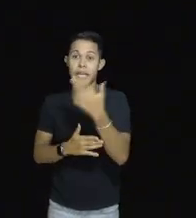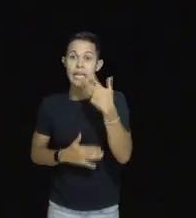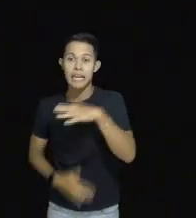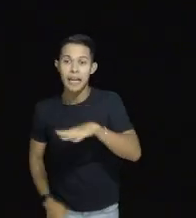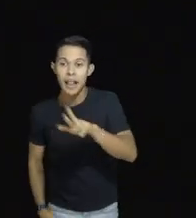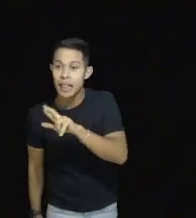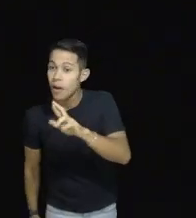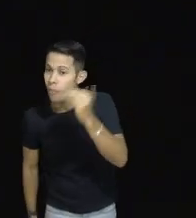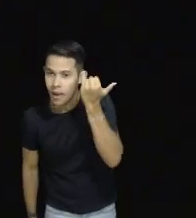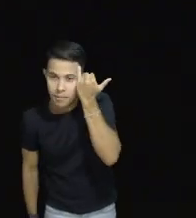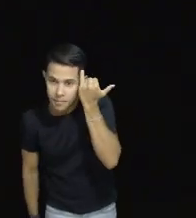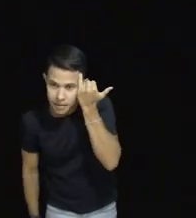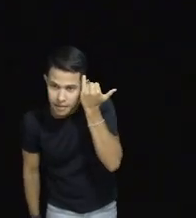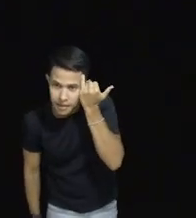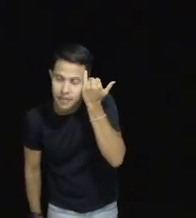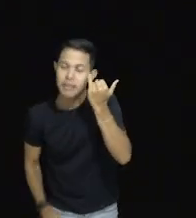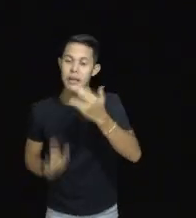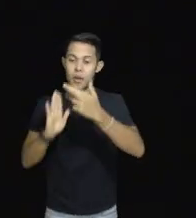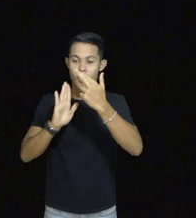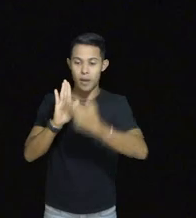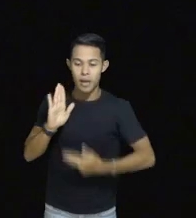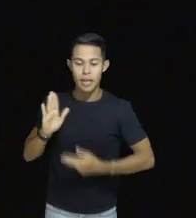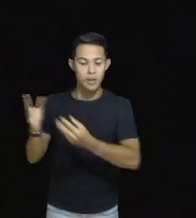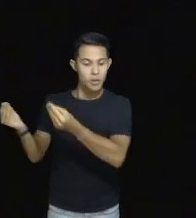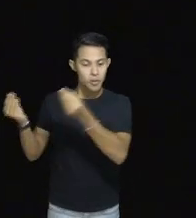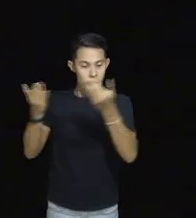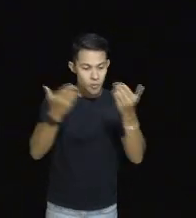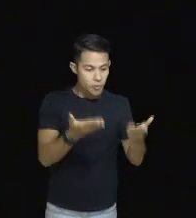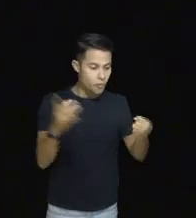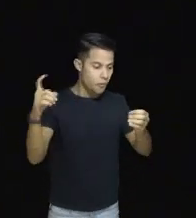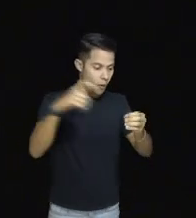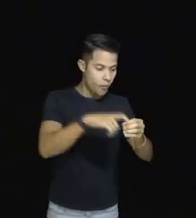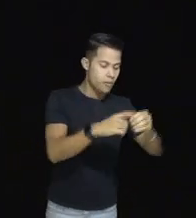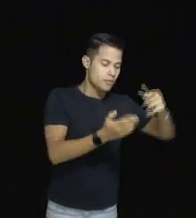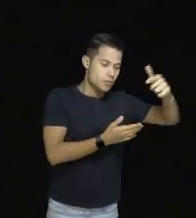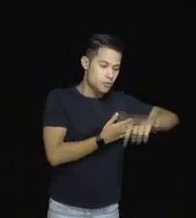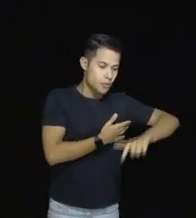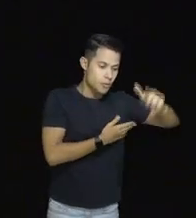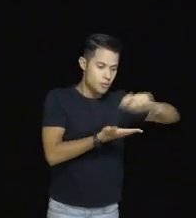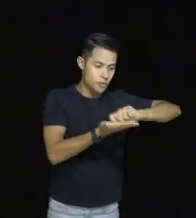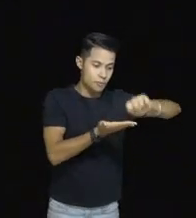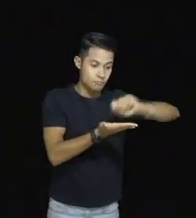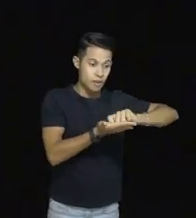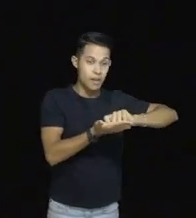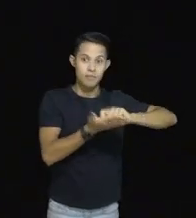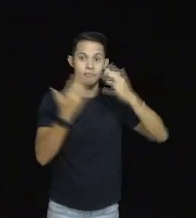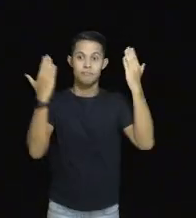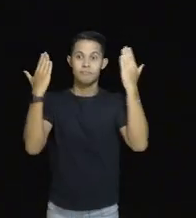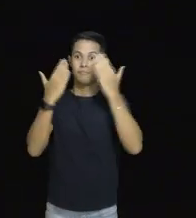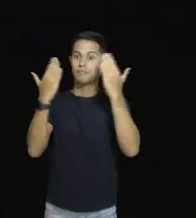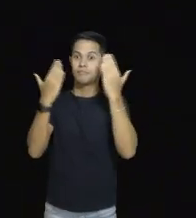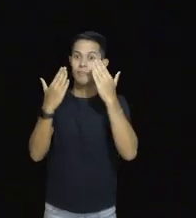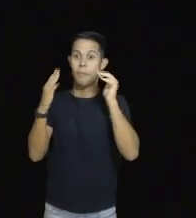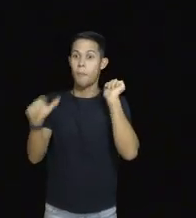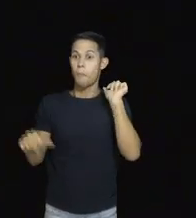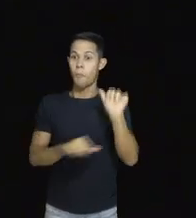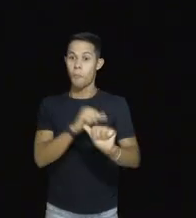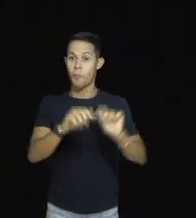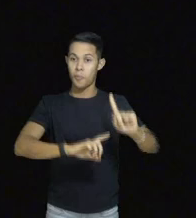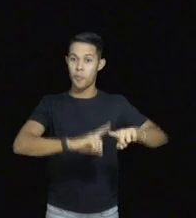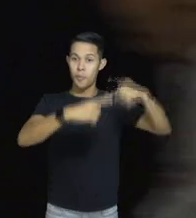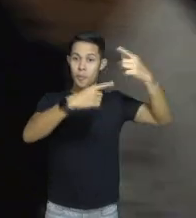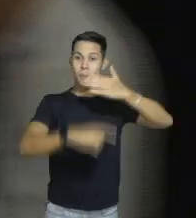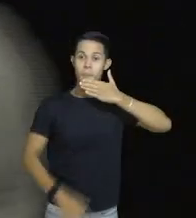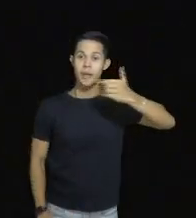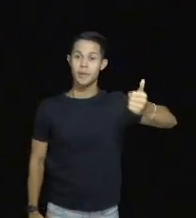gente vai devolvendo o relatório para refazer, então, quando a gente não enxerga mais isso, a gente já fica feliz, porque aquela pessoa acho que virou